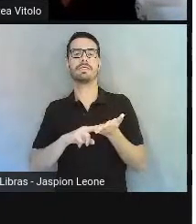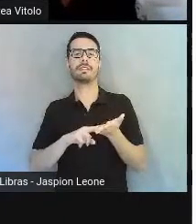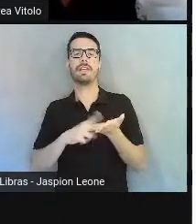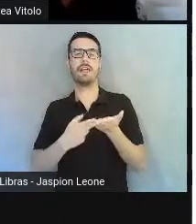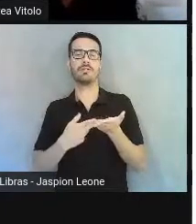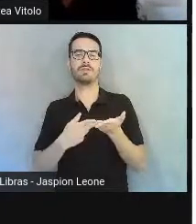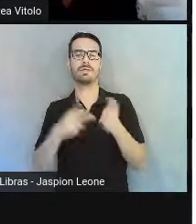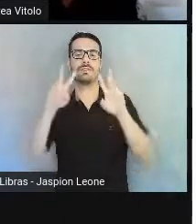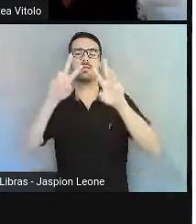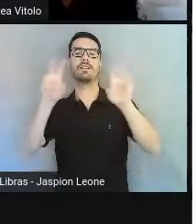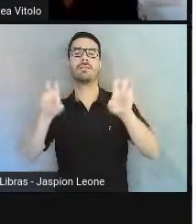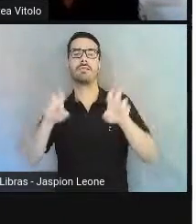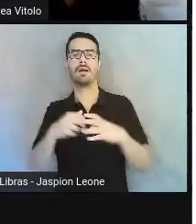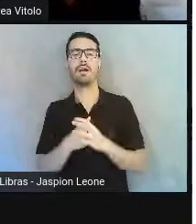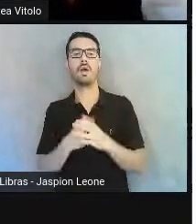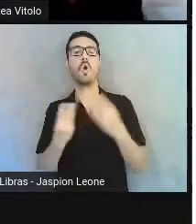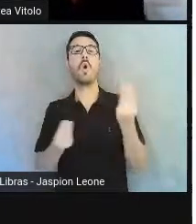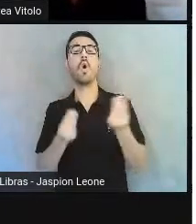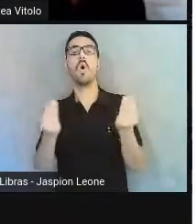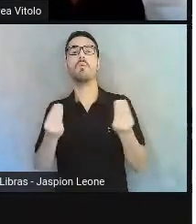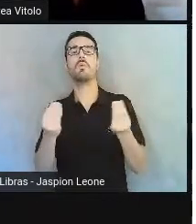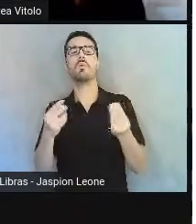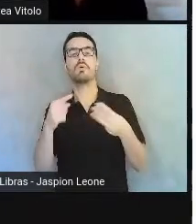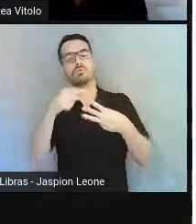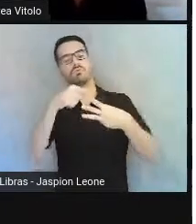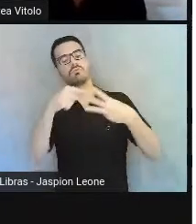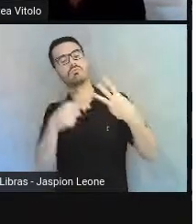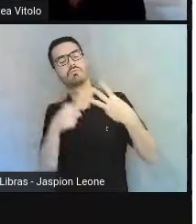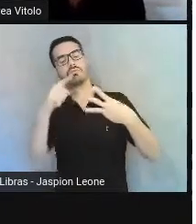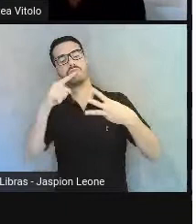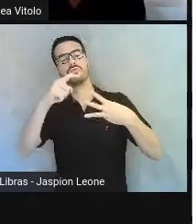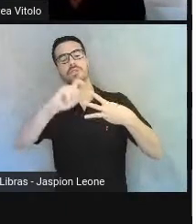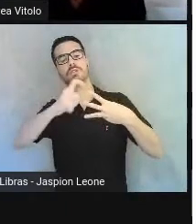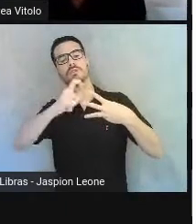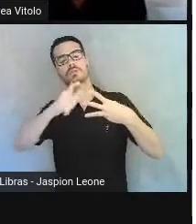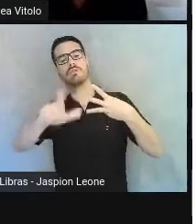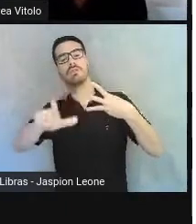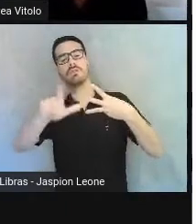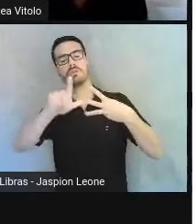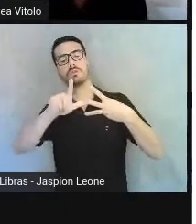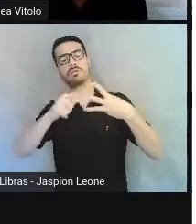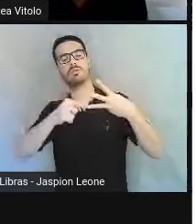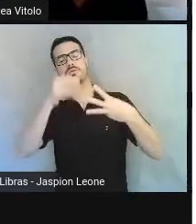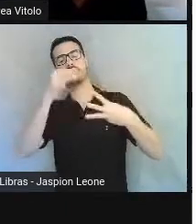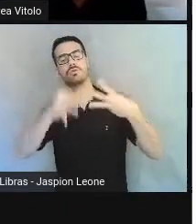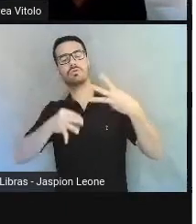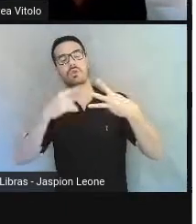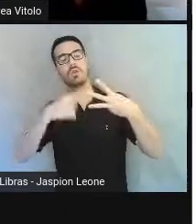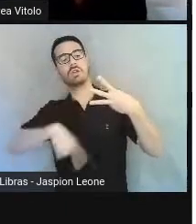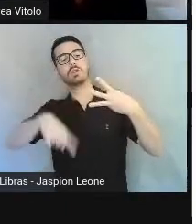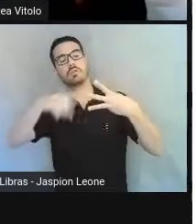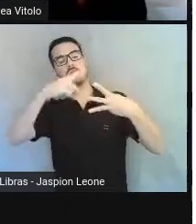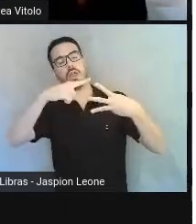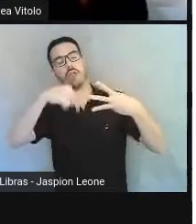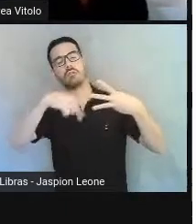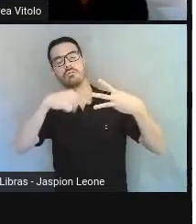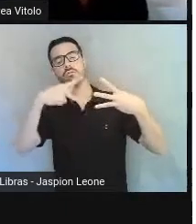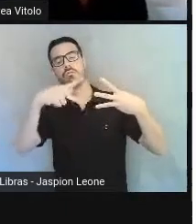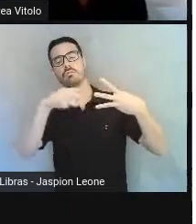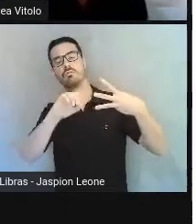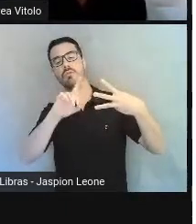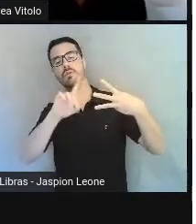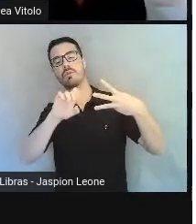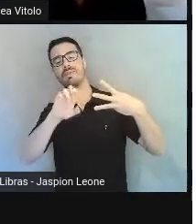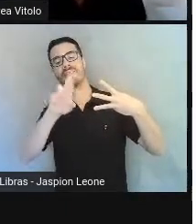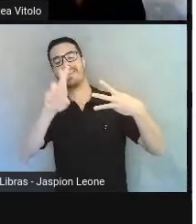forma de funcionamento dos poderes, né? E o resultado dessa forma de funcionamento em termos de políticas públicas. Qual foi o foco